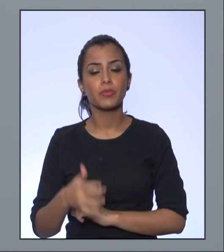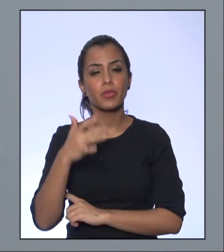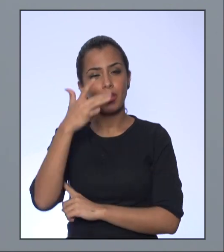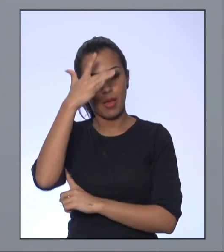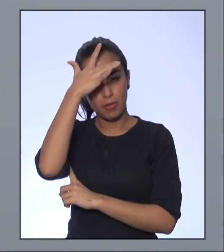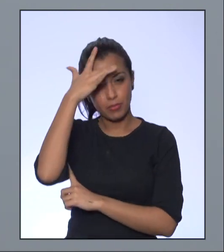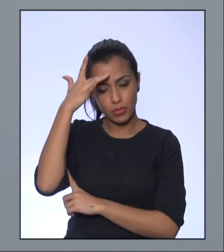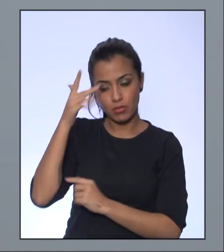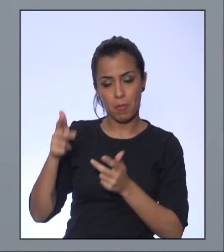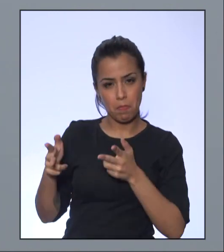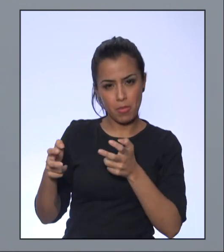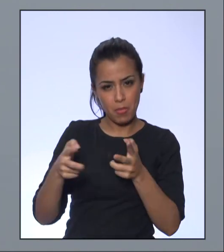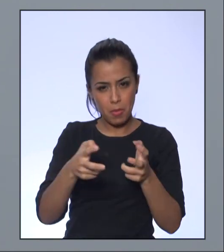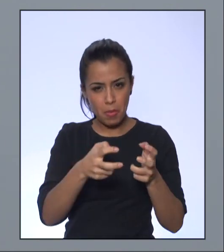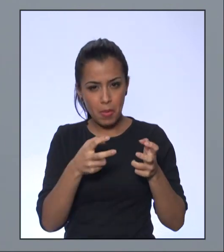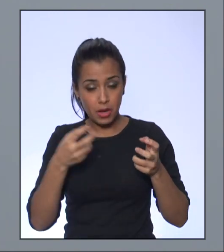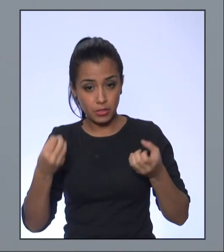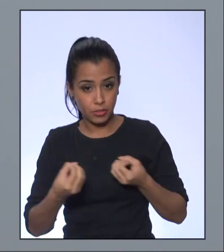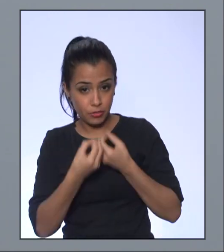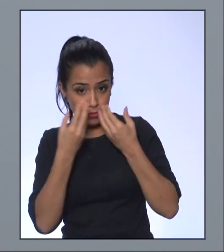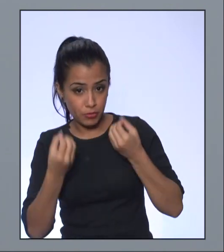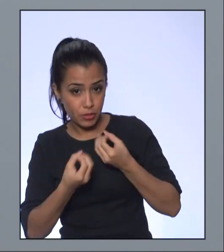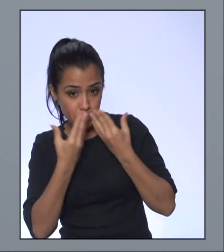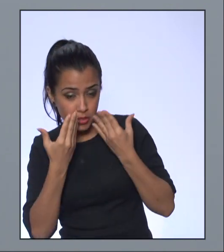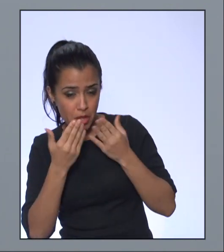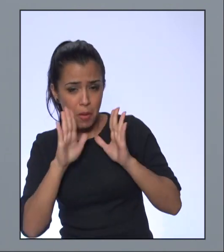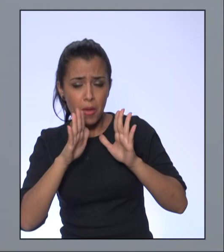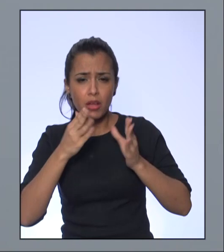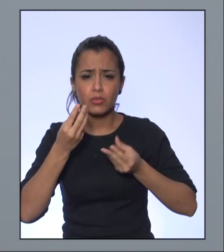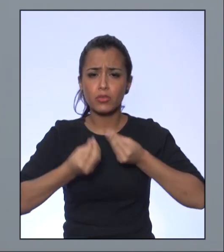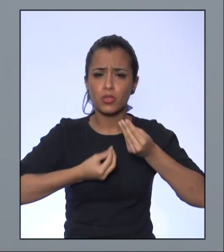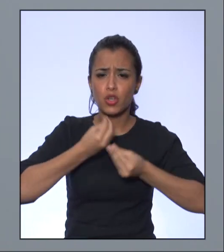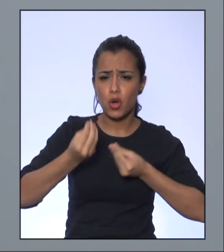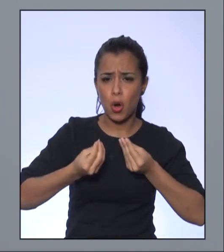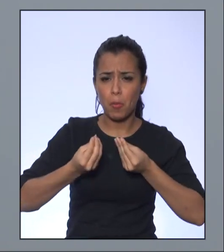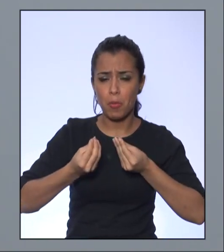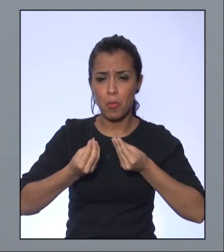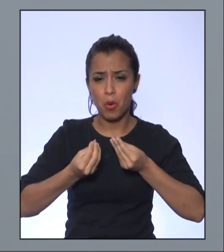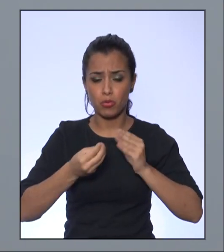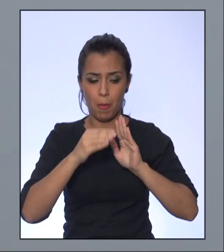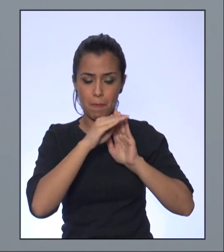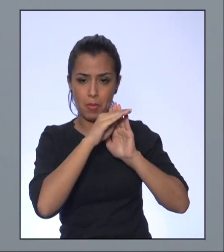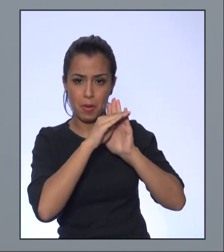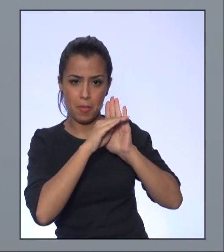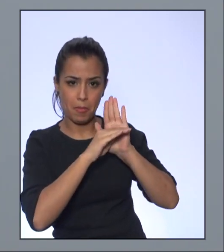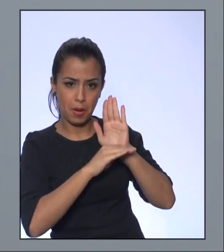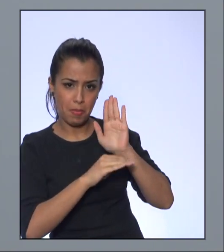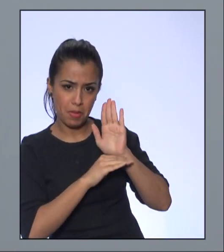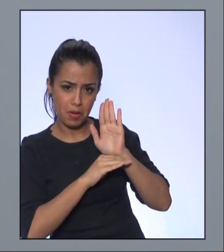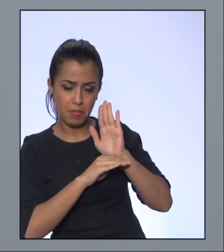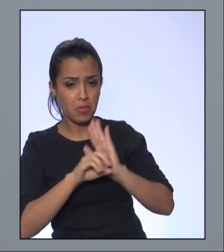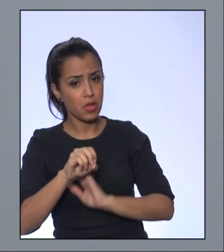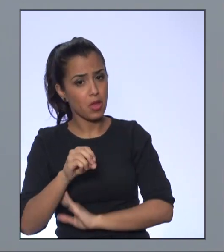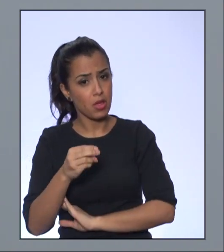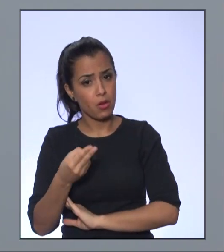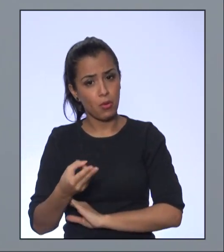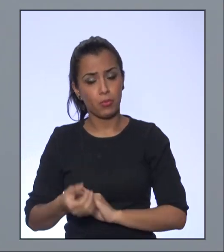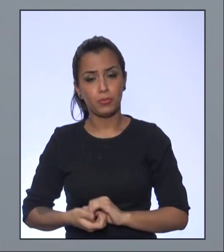essas informações aonde? Num mapa ou numa base